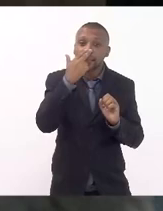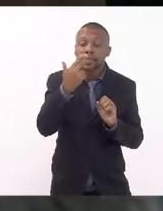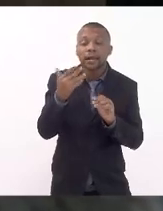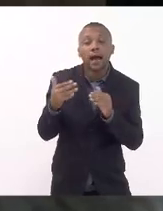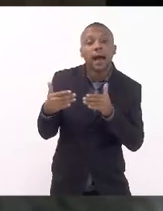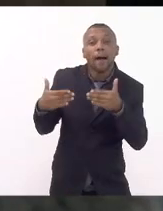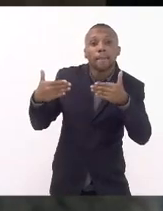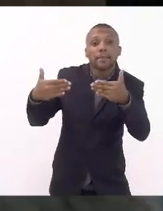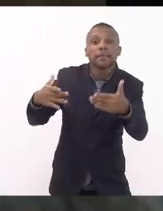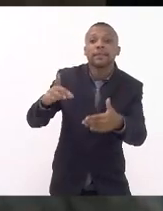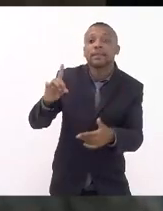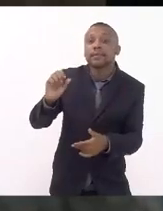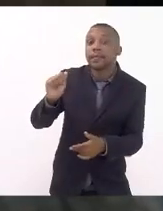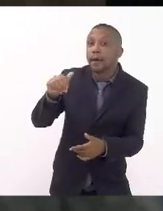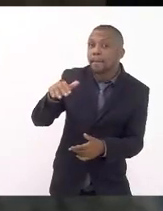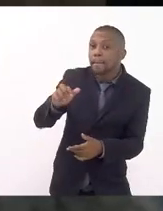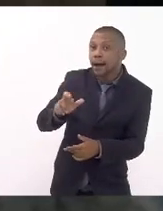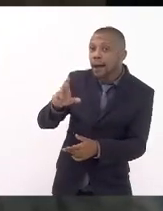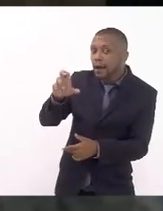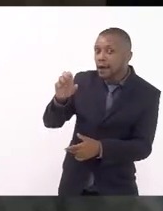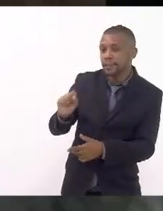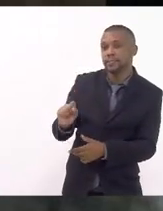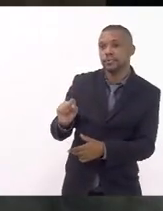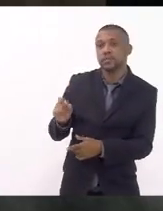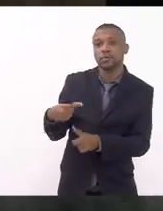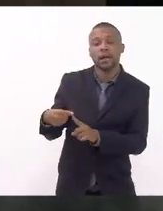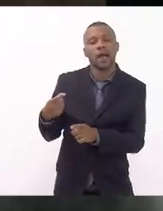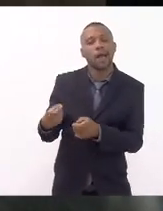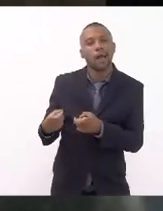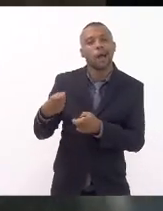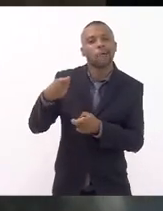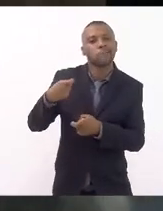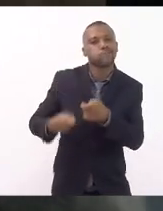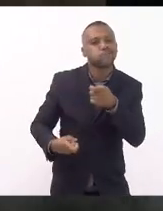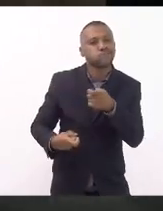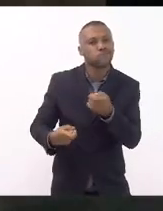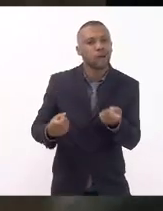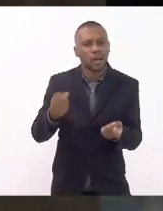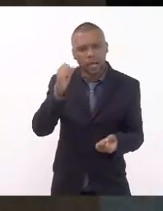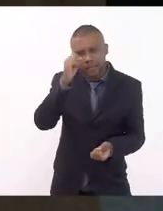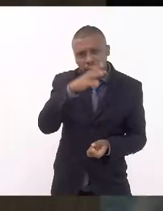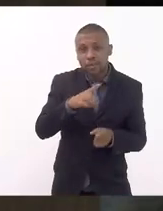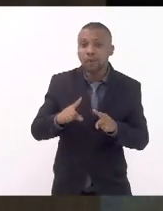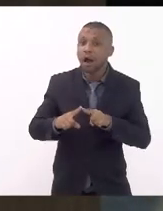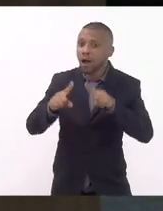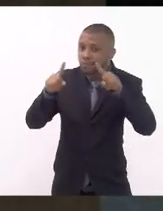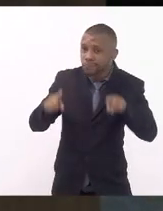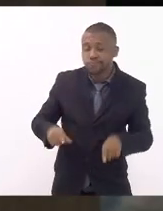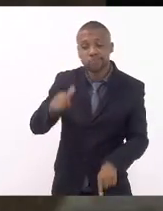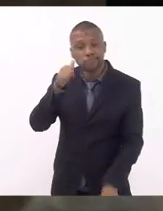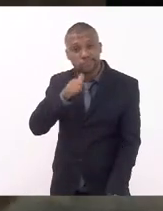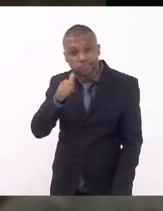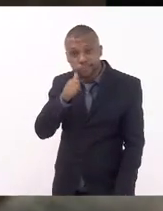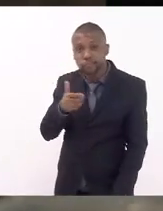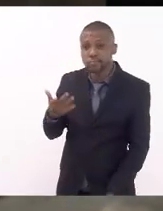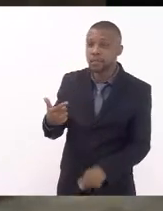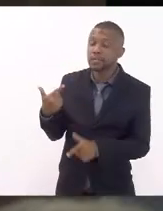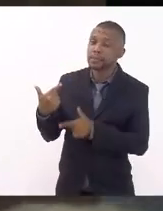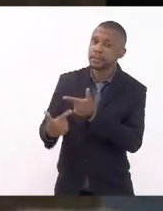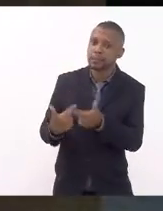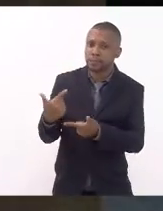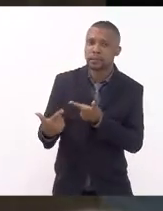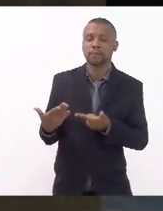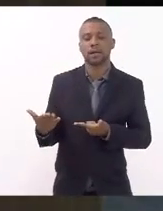Damares, né? Porque é um caso de assédio ao trabalhador, a essa trabalhadora, e